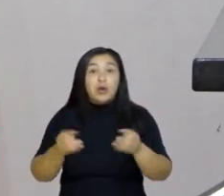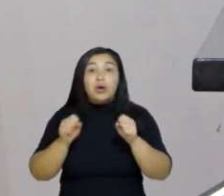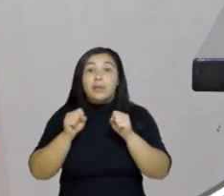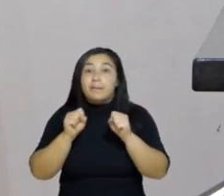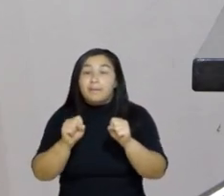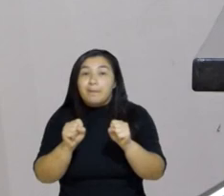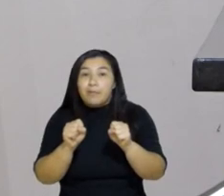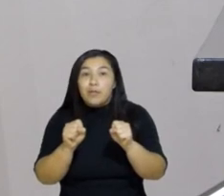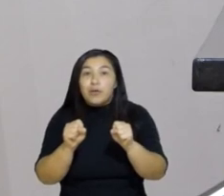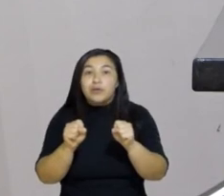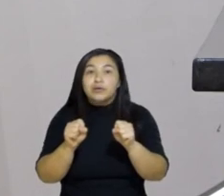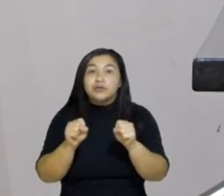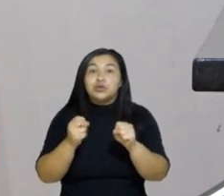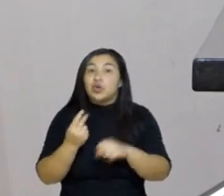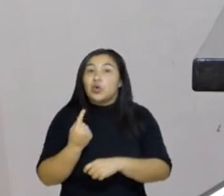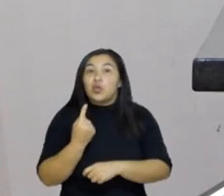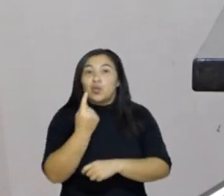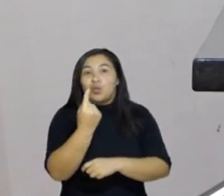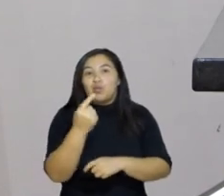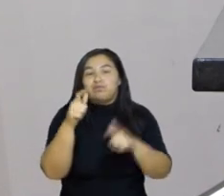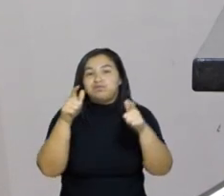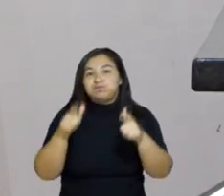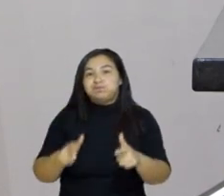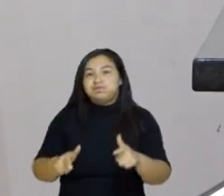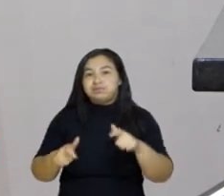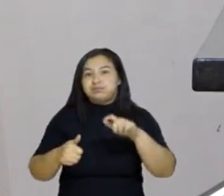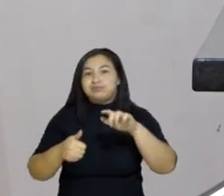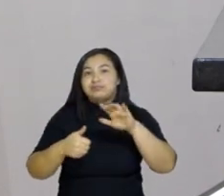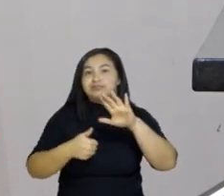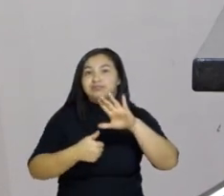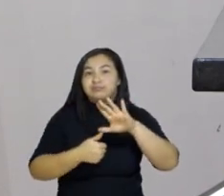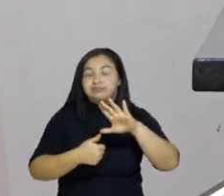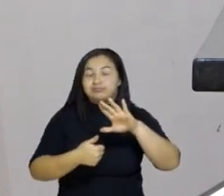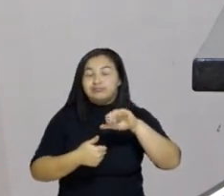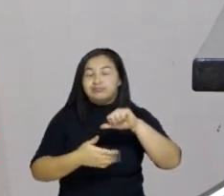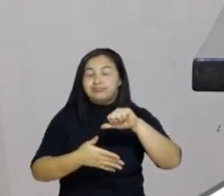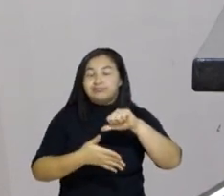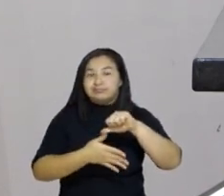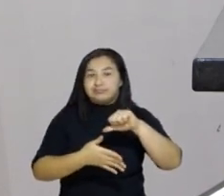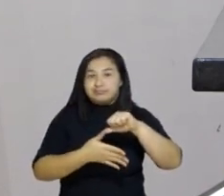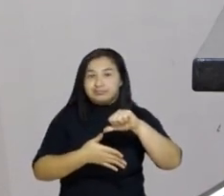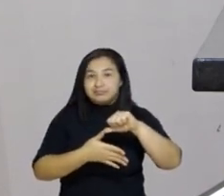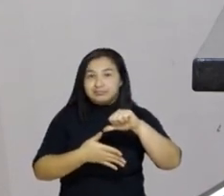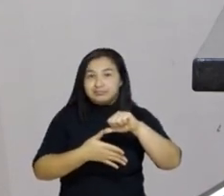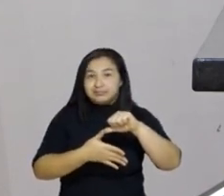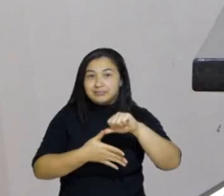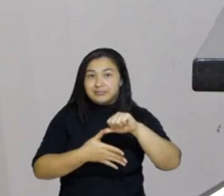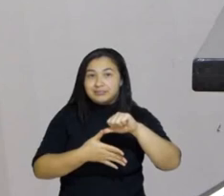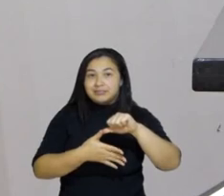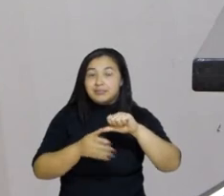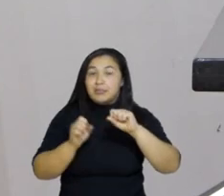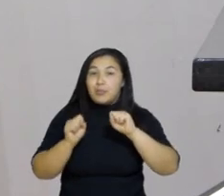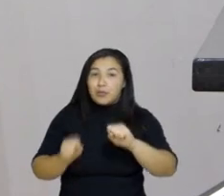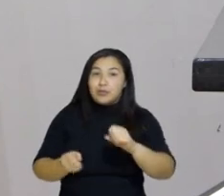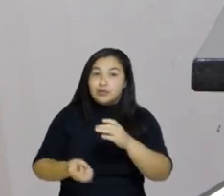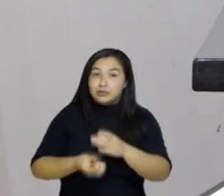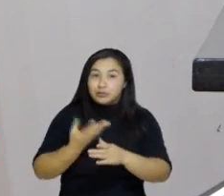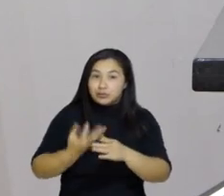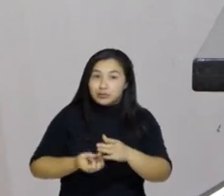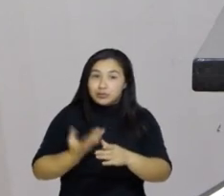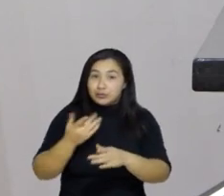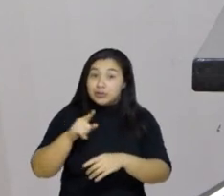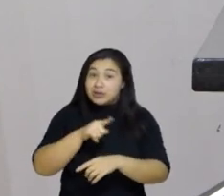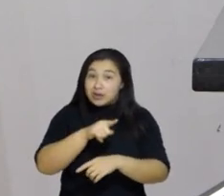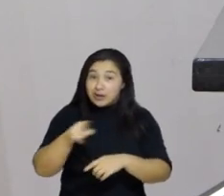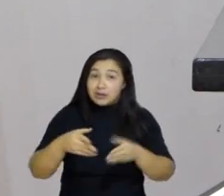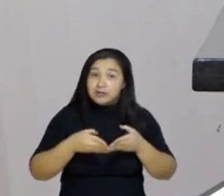único local na América do Sul capaz de construir essa classe de navios, a classe Tamandaré. Então,